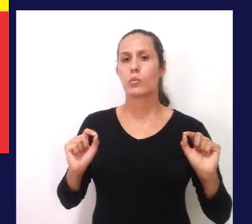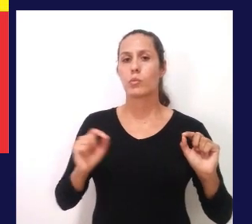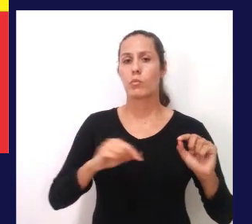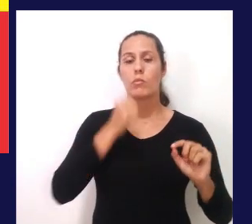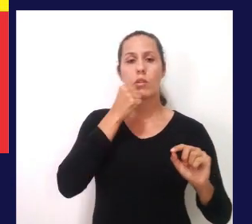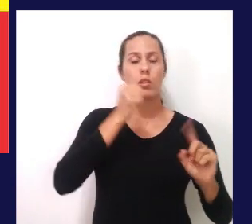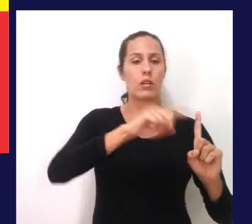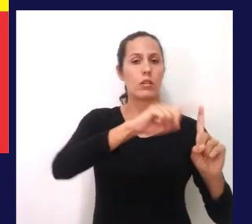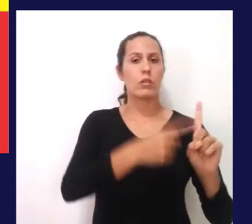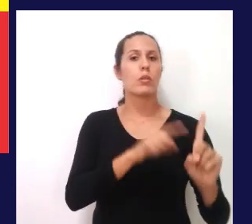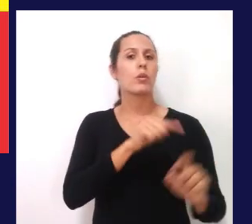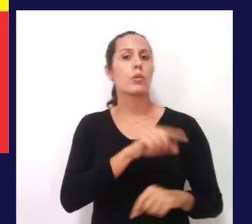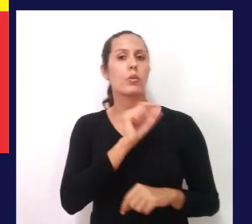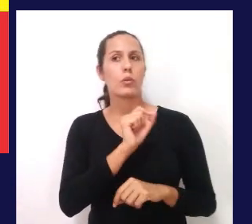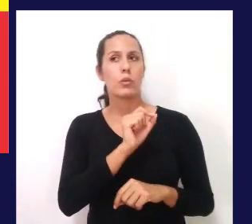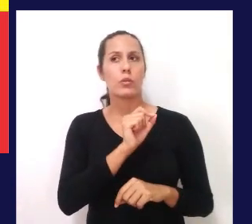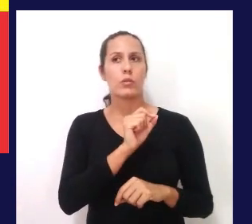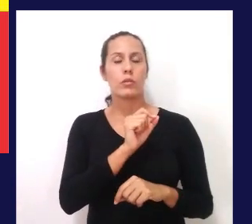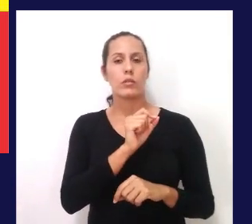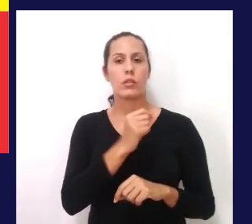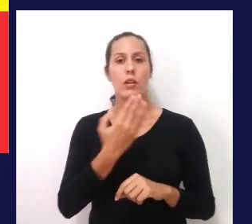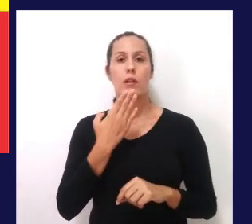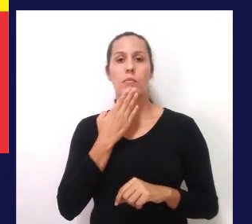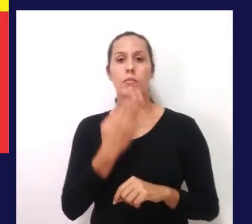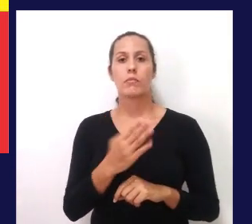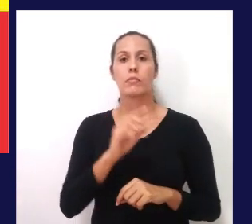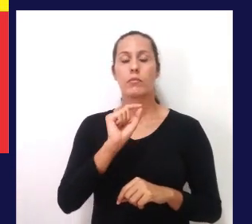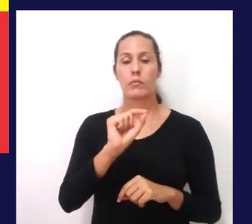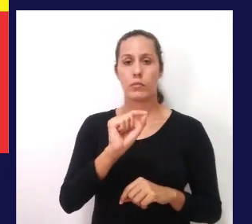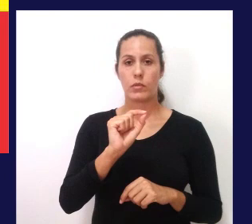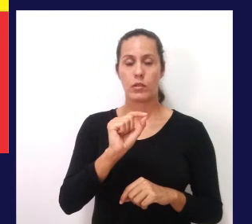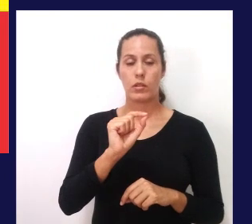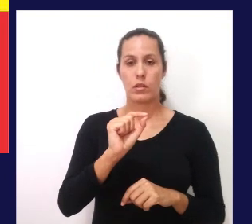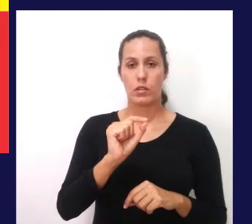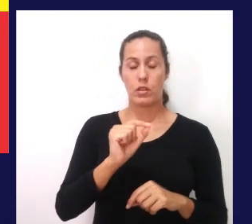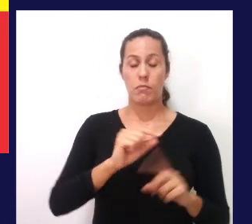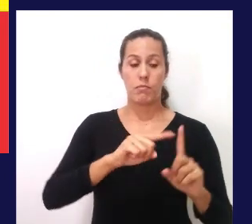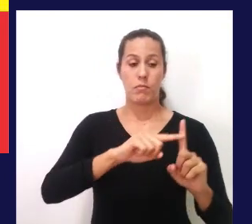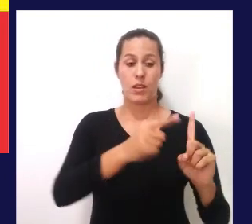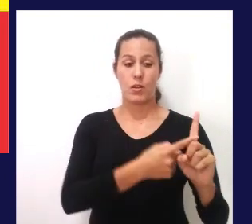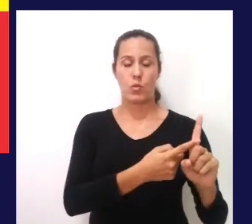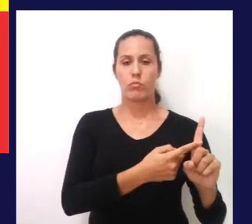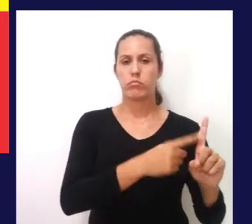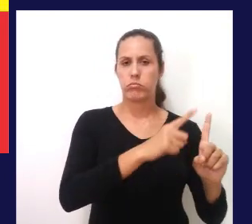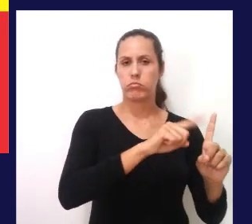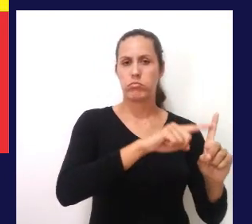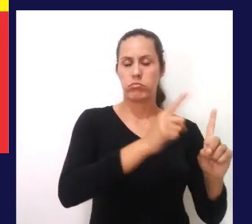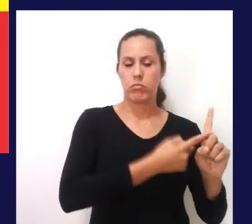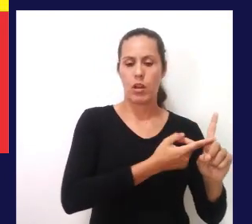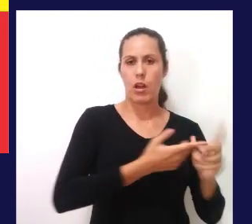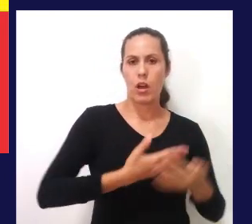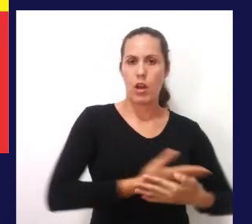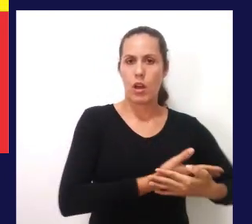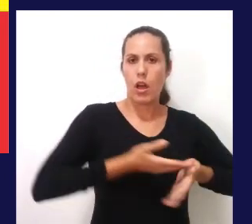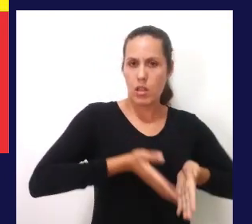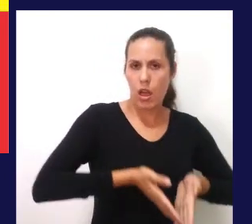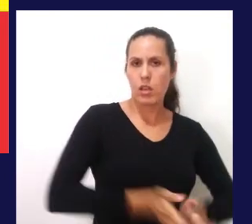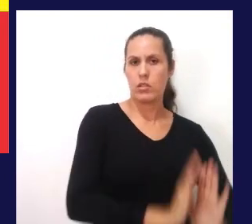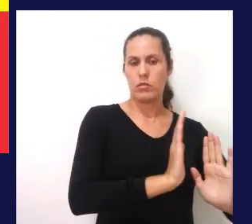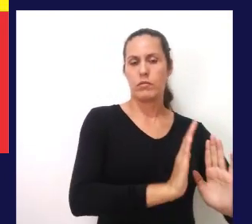as adolescentes gestantes? Primeiro, a opção que é colocada para ela, ter o bebê,